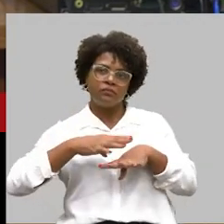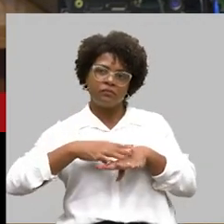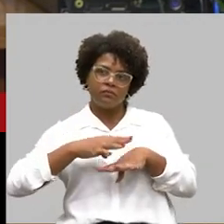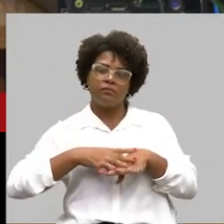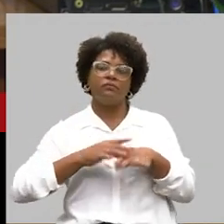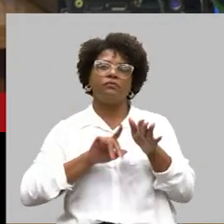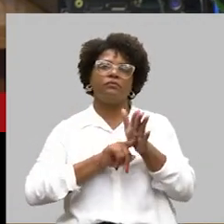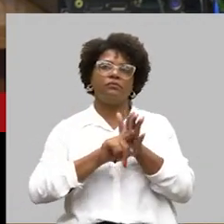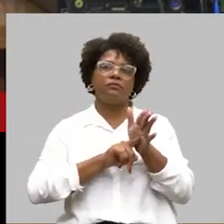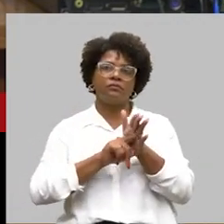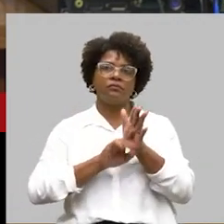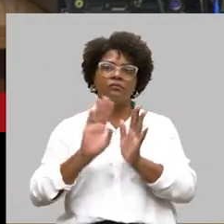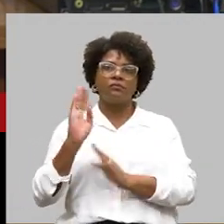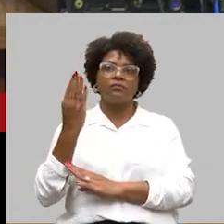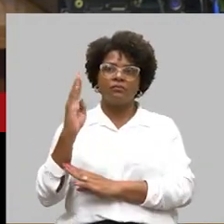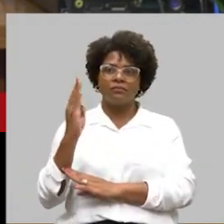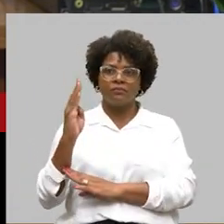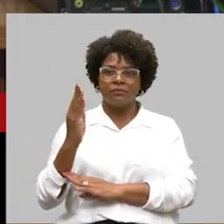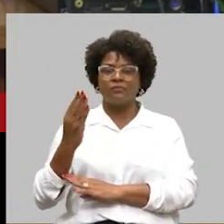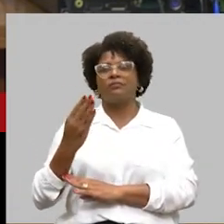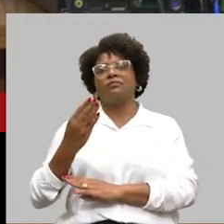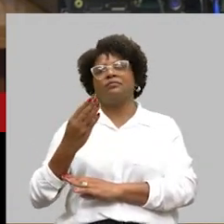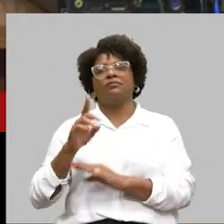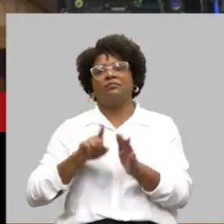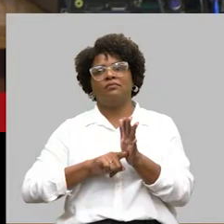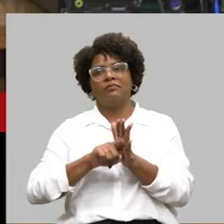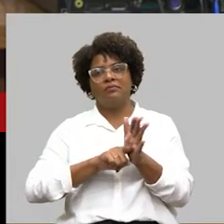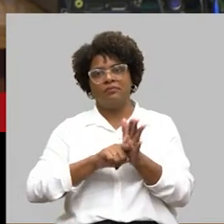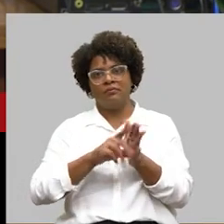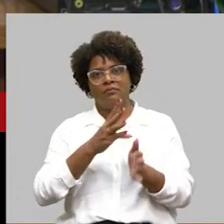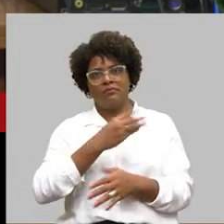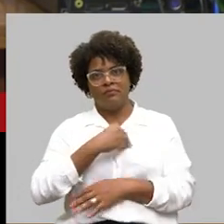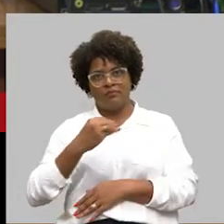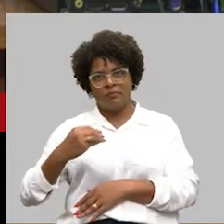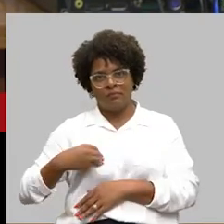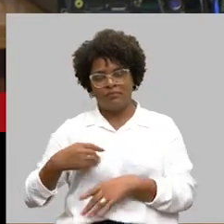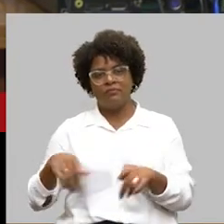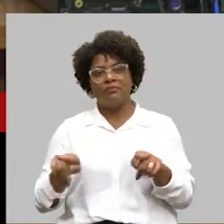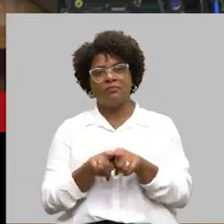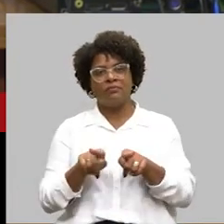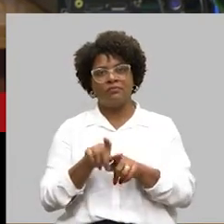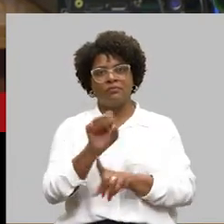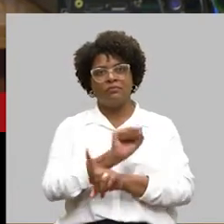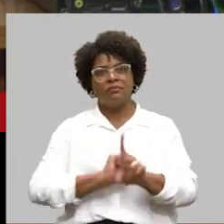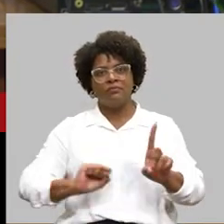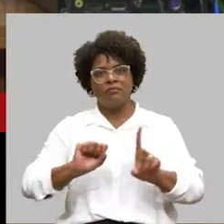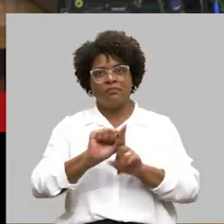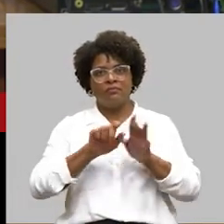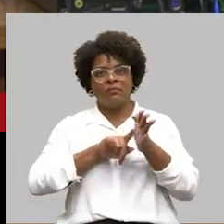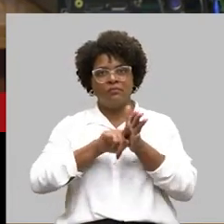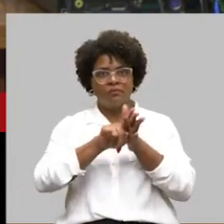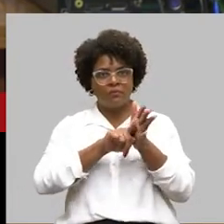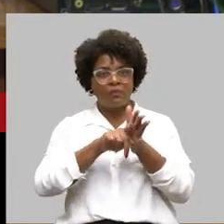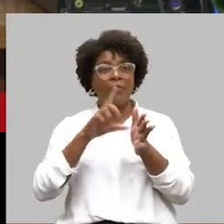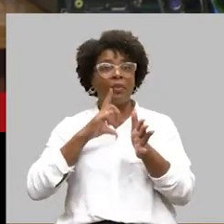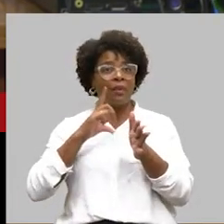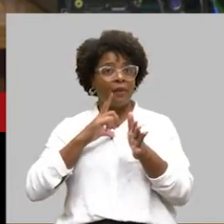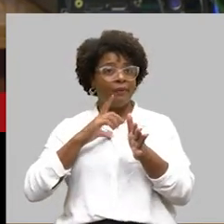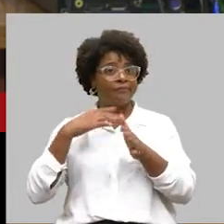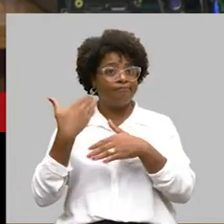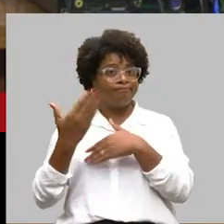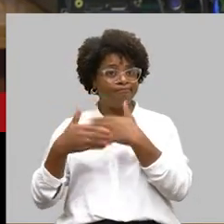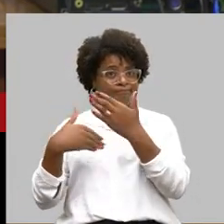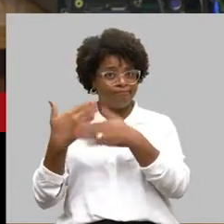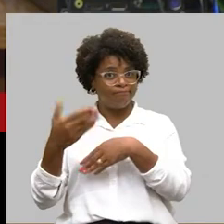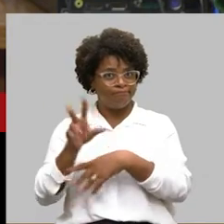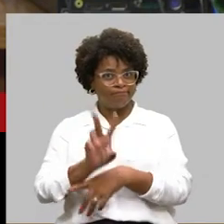Ciências Sociais estamos com o processo do vestibular nós retornamos o nosso vestibular próprio que há 9 anos não